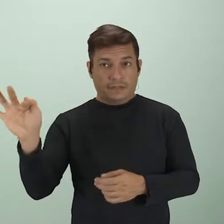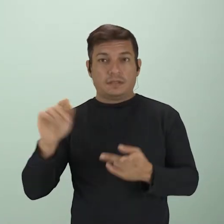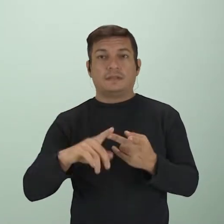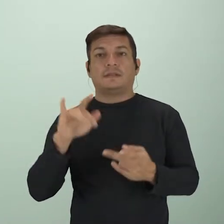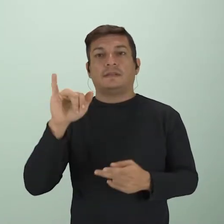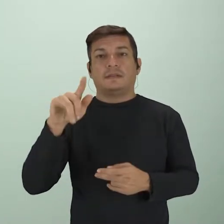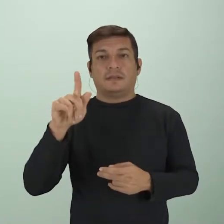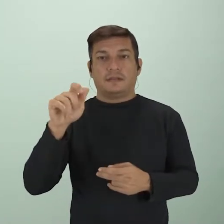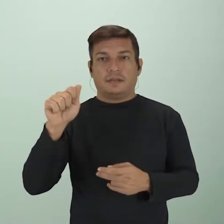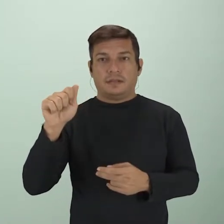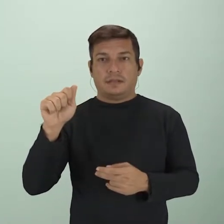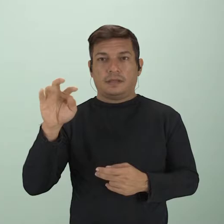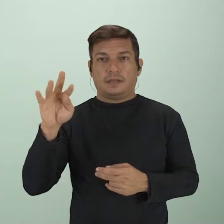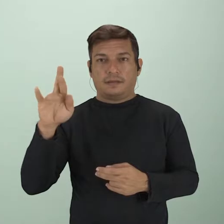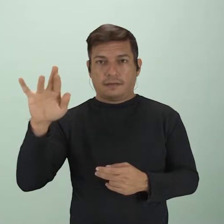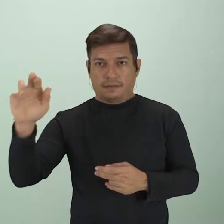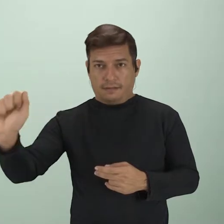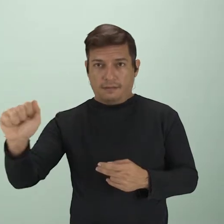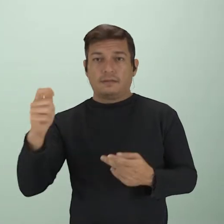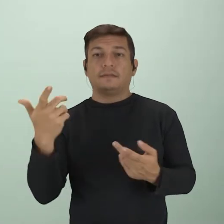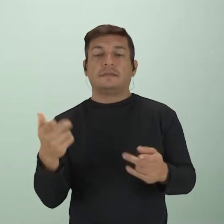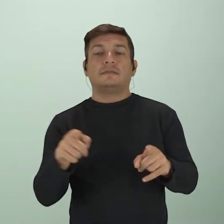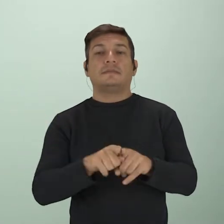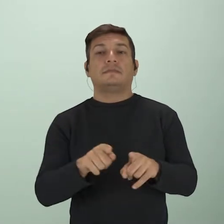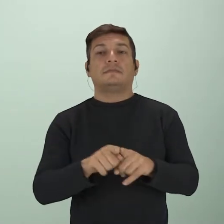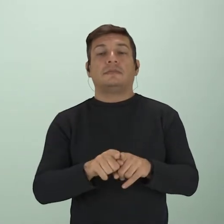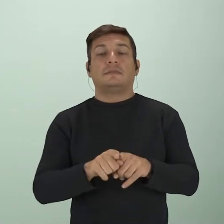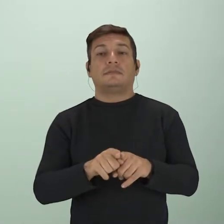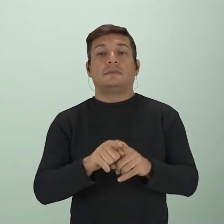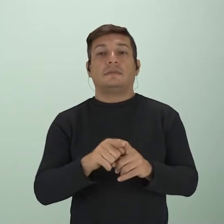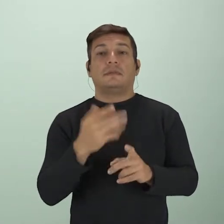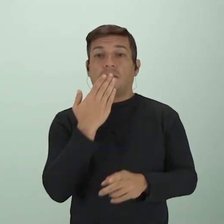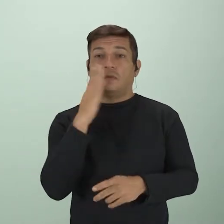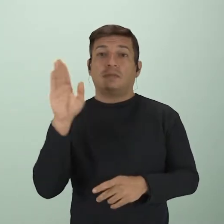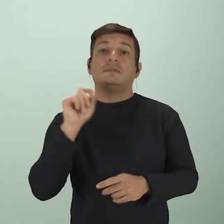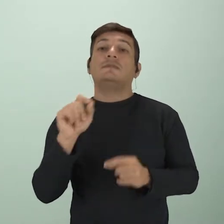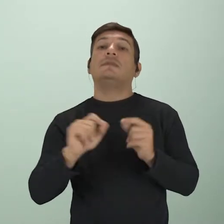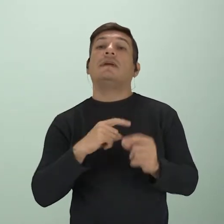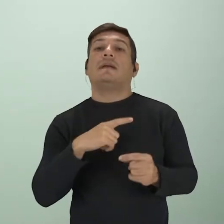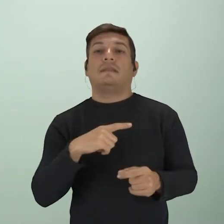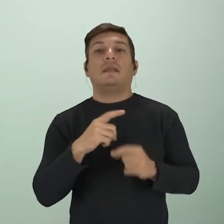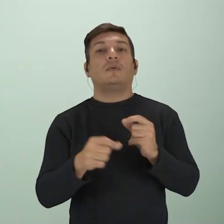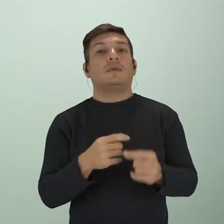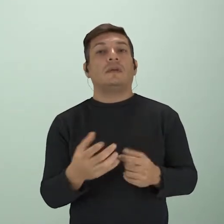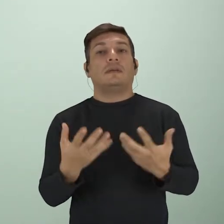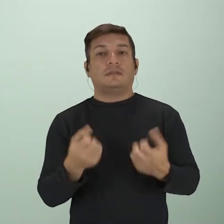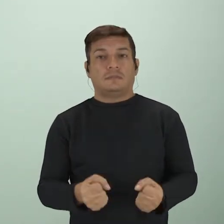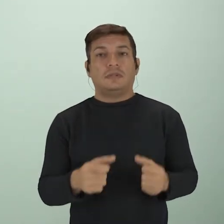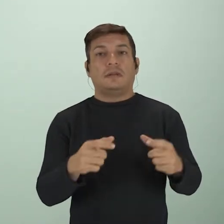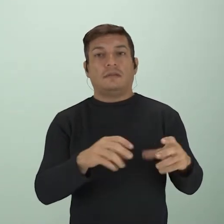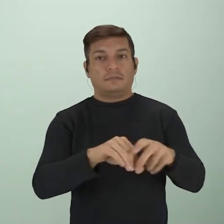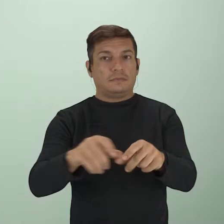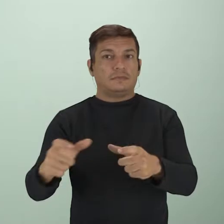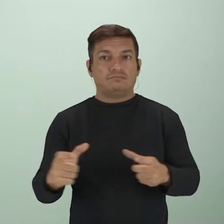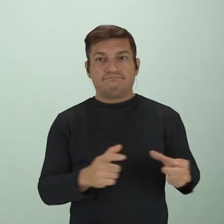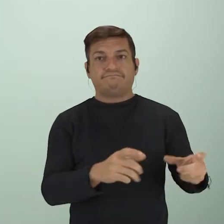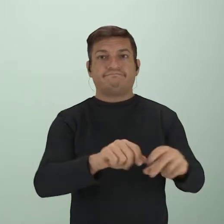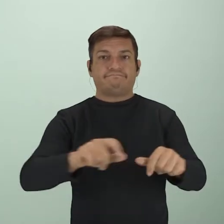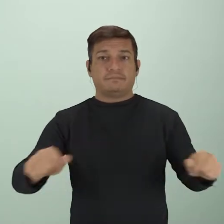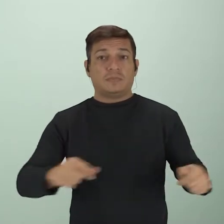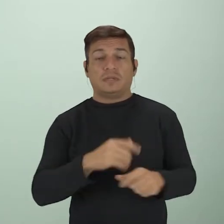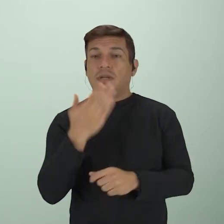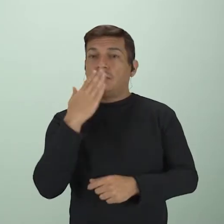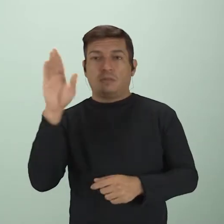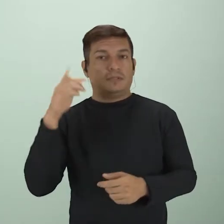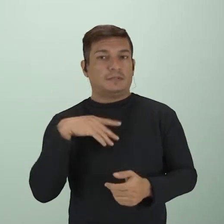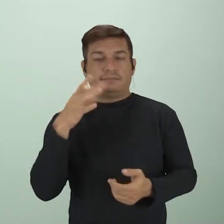nessa Primeira Guerra Mundial. A promessa era que receberia territórios e essa promessa não foi cumprida, né,